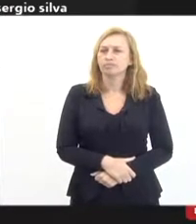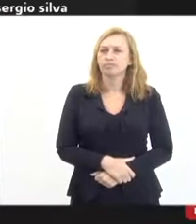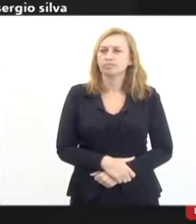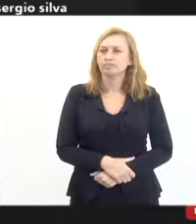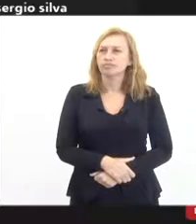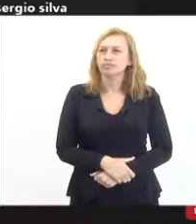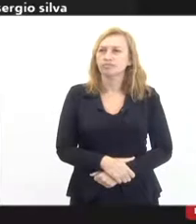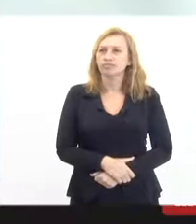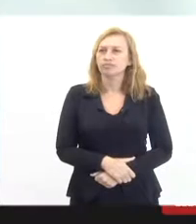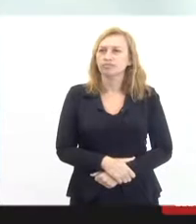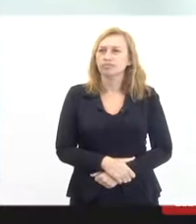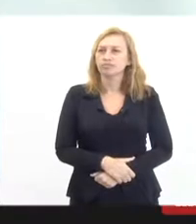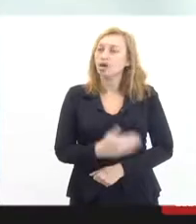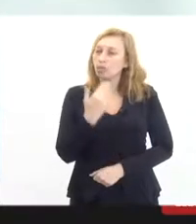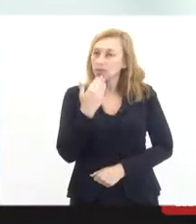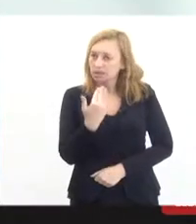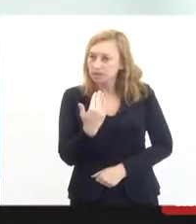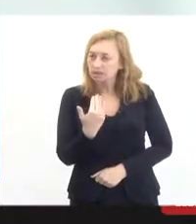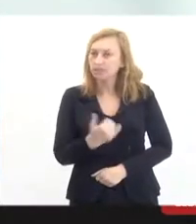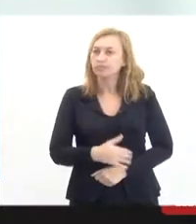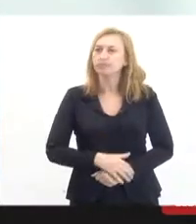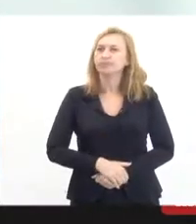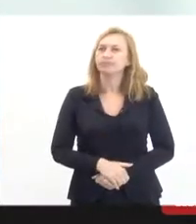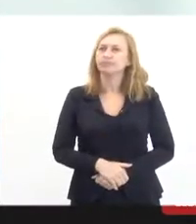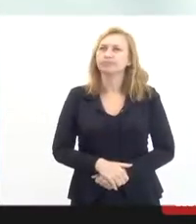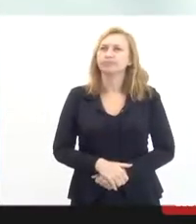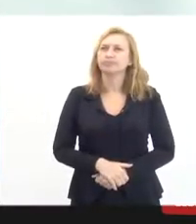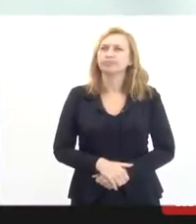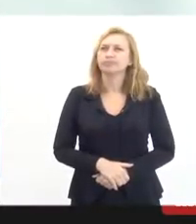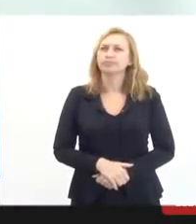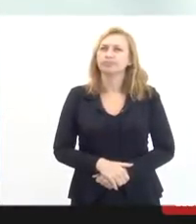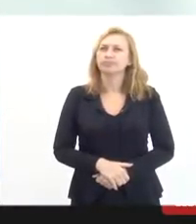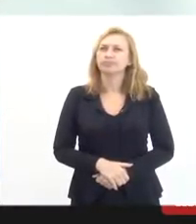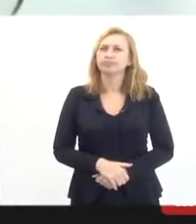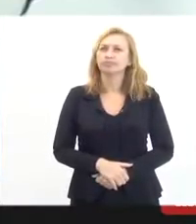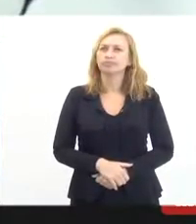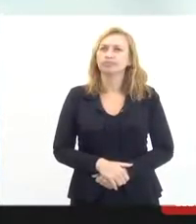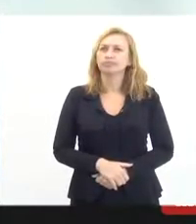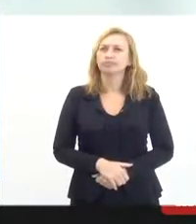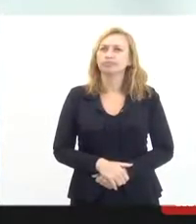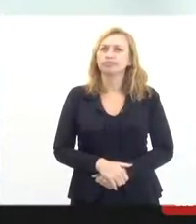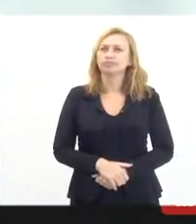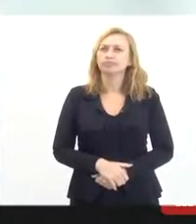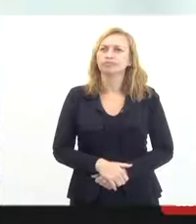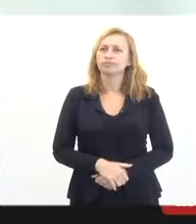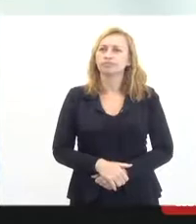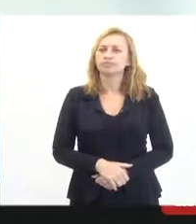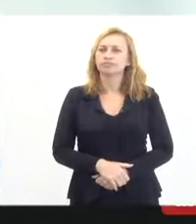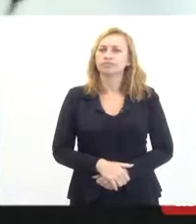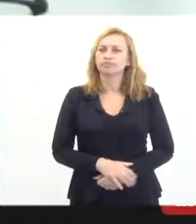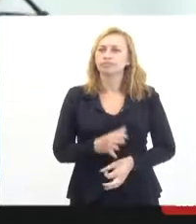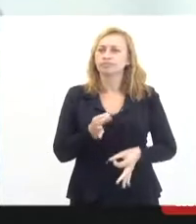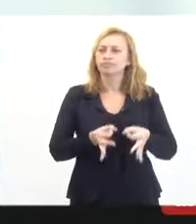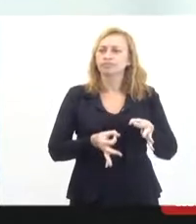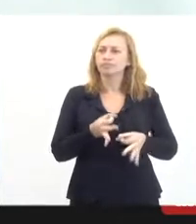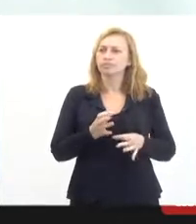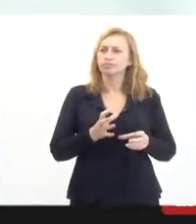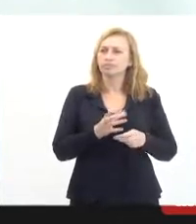Eu solicitei que o tribunal, através do doutor André